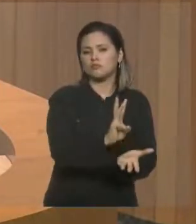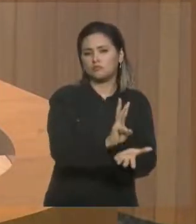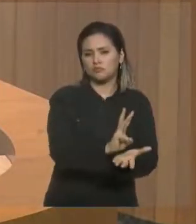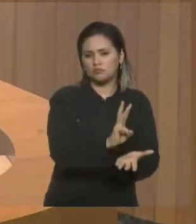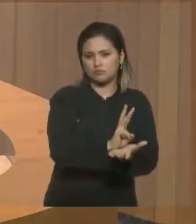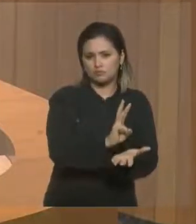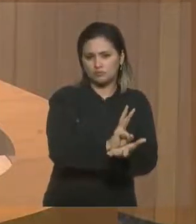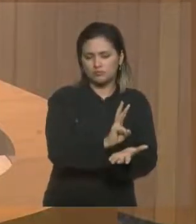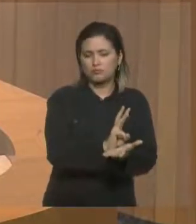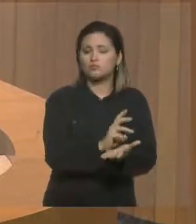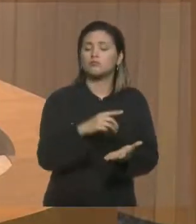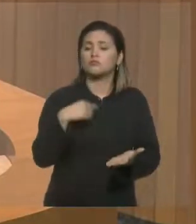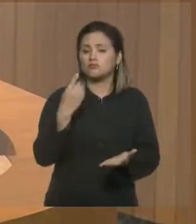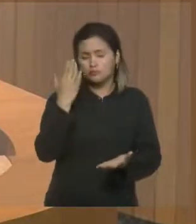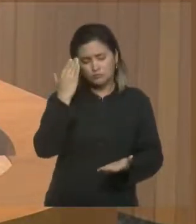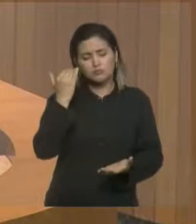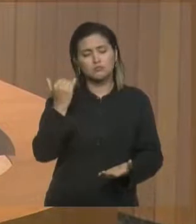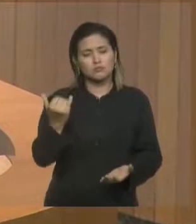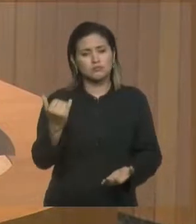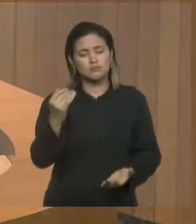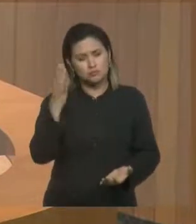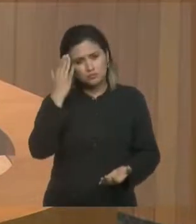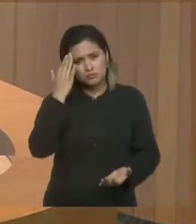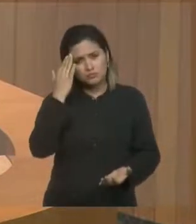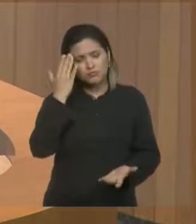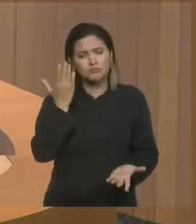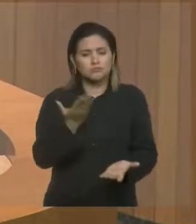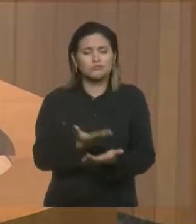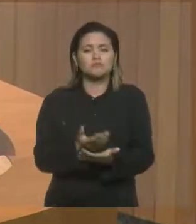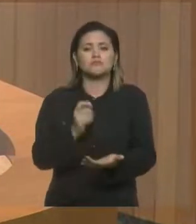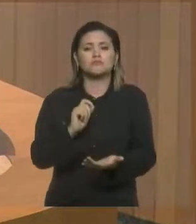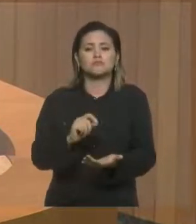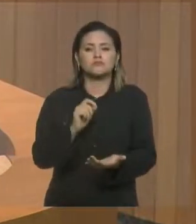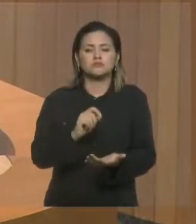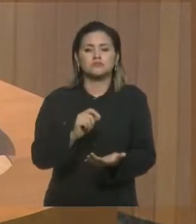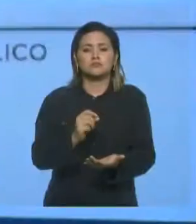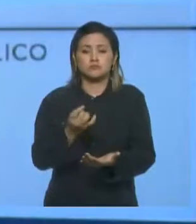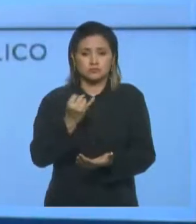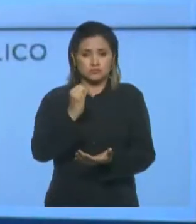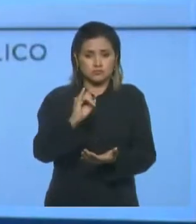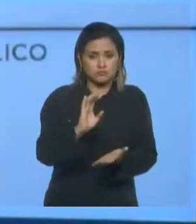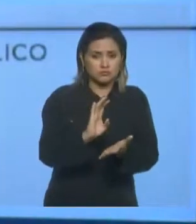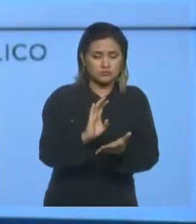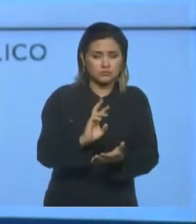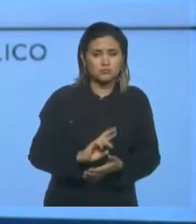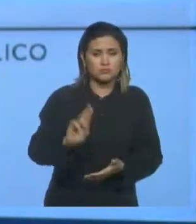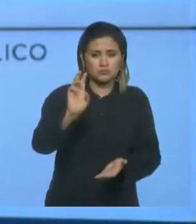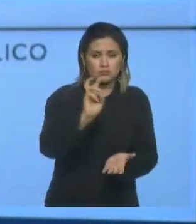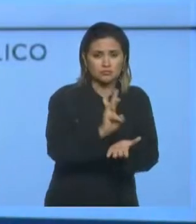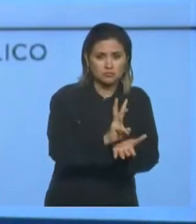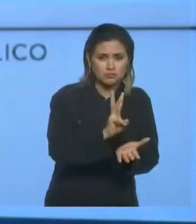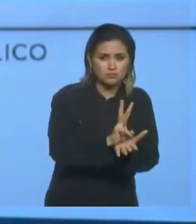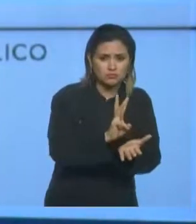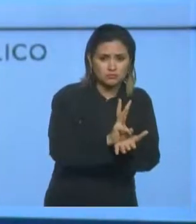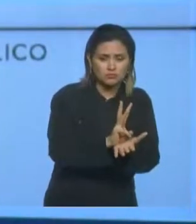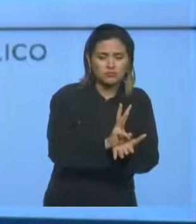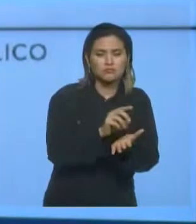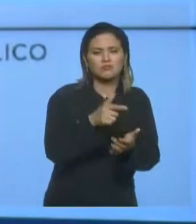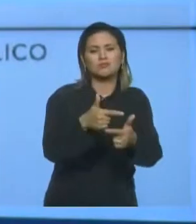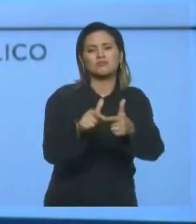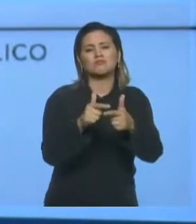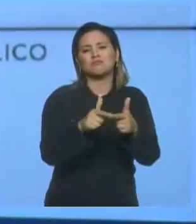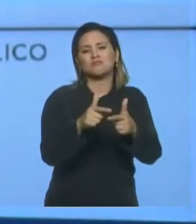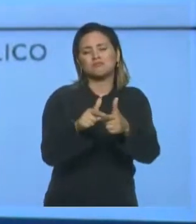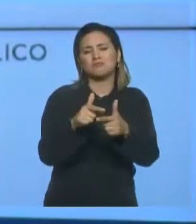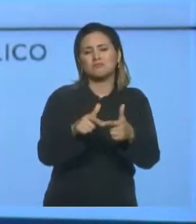Defensoria, esse impasse referente à transferência dos recursos do fundo já teria sido resolvido por tratar-se de um